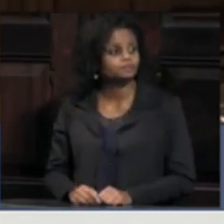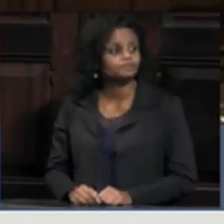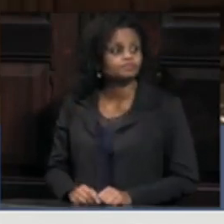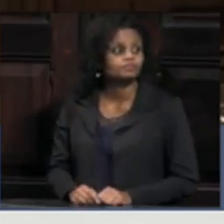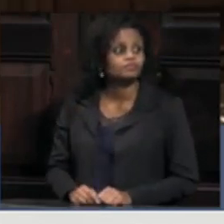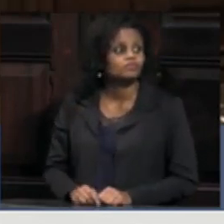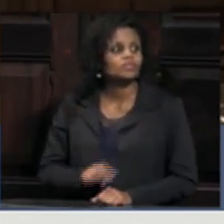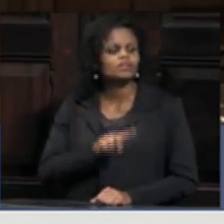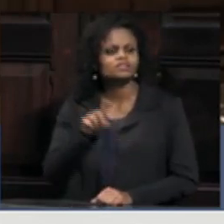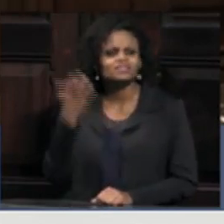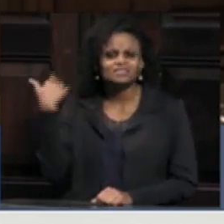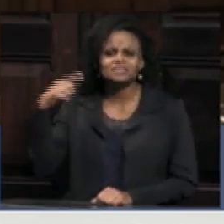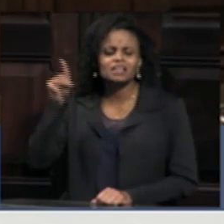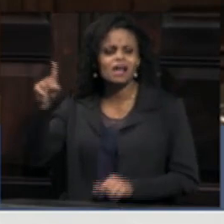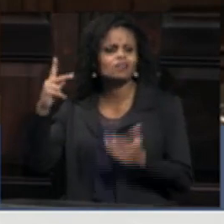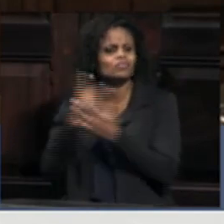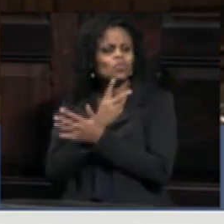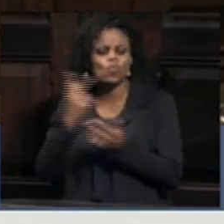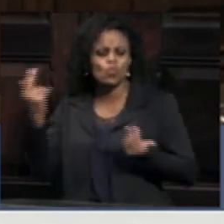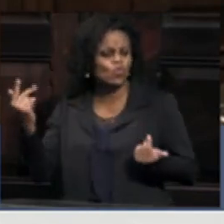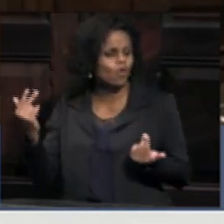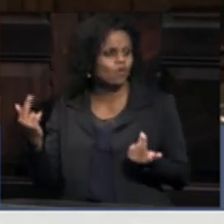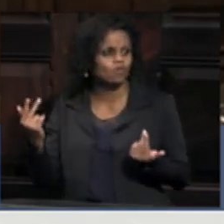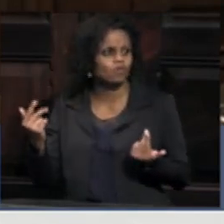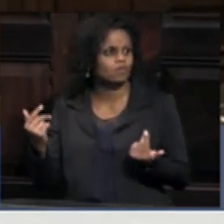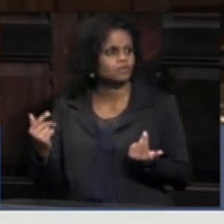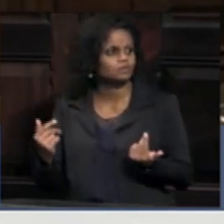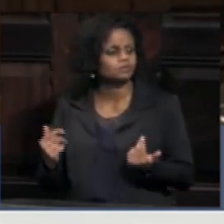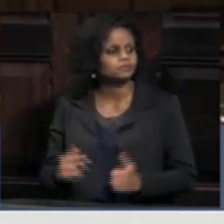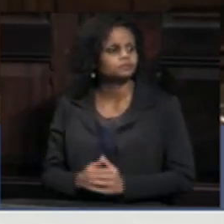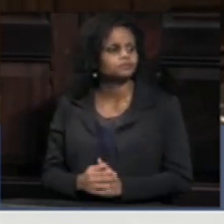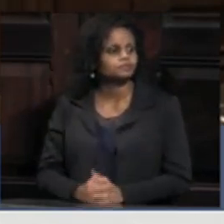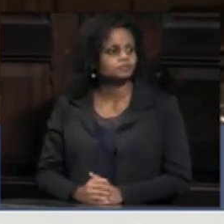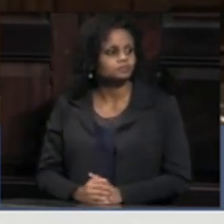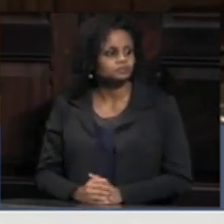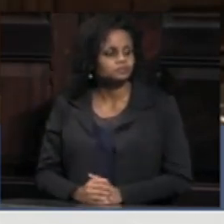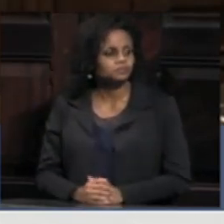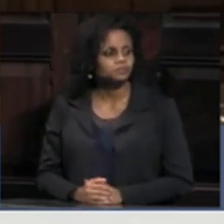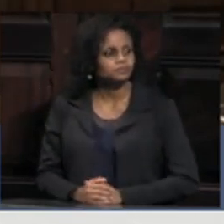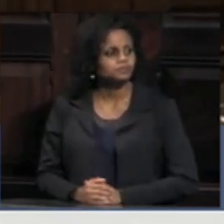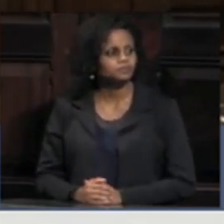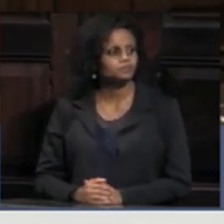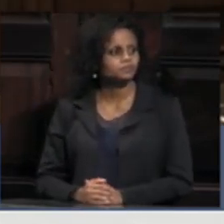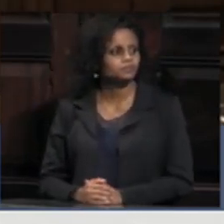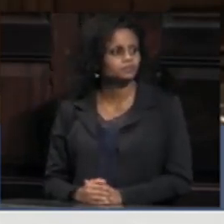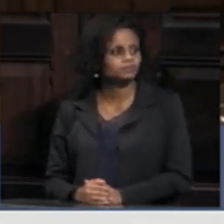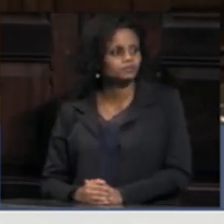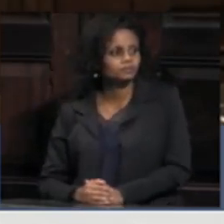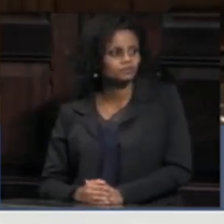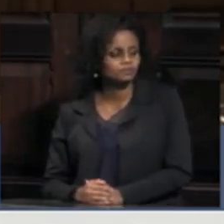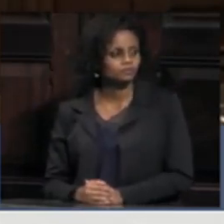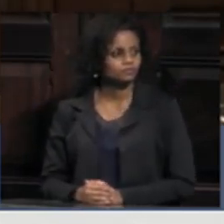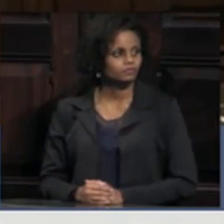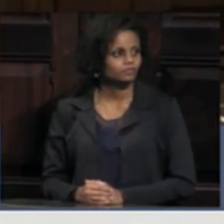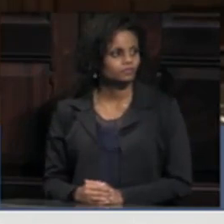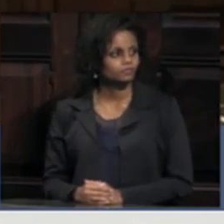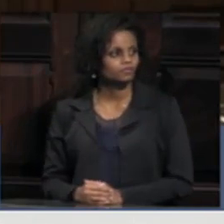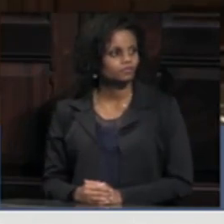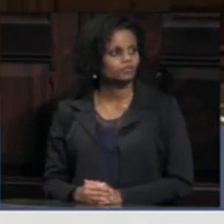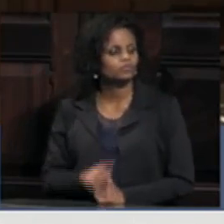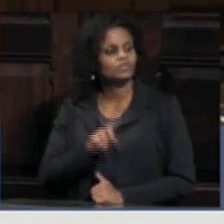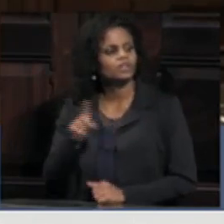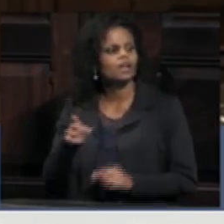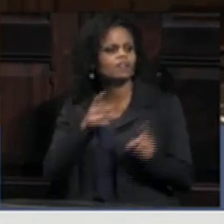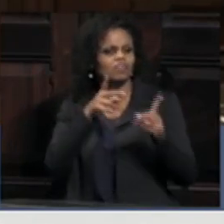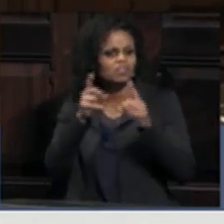esse mesmo discurso que se fez no passado. Já falei isso nessa tribuna, de que a privatização era